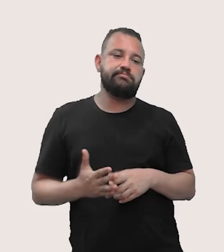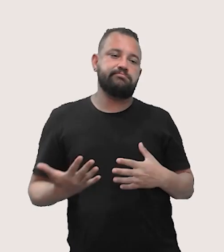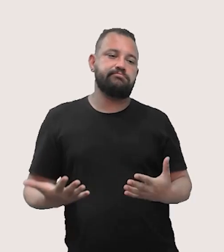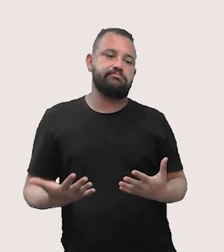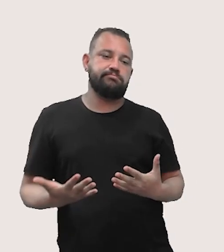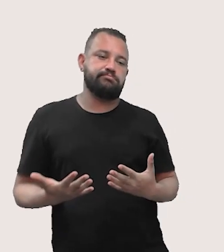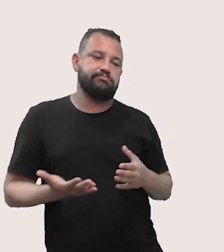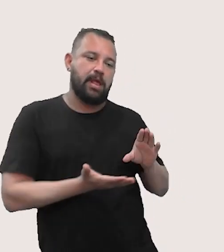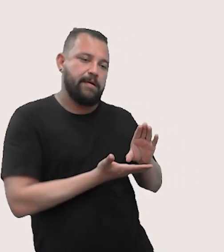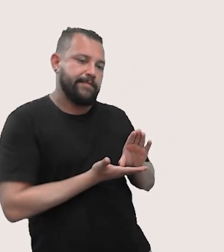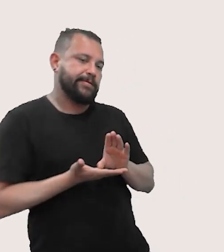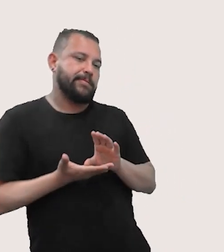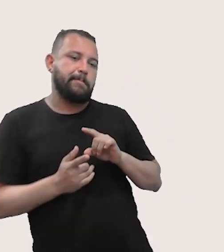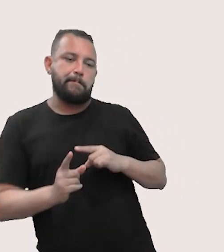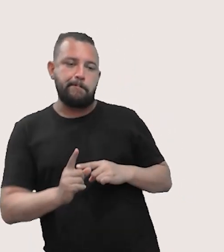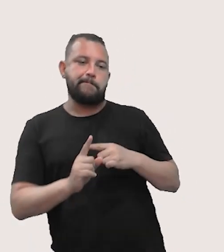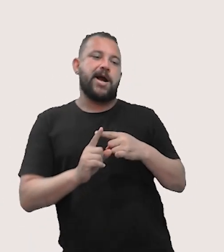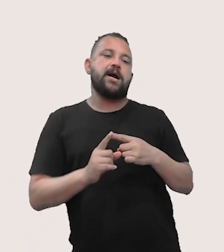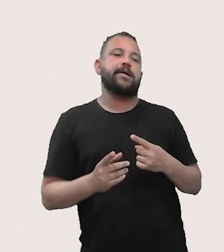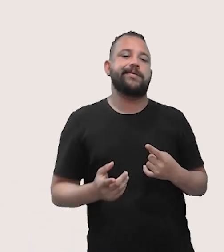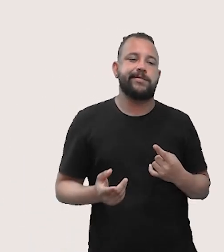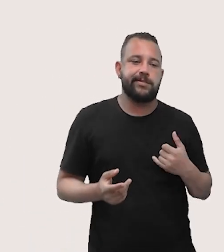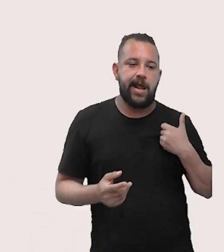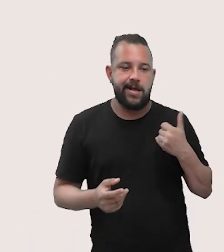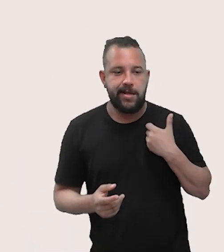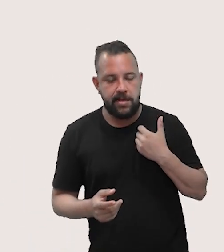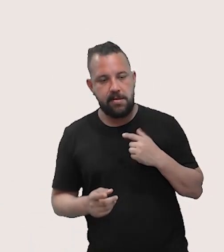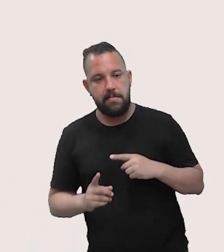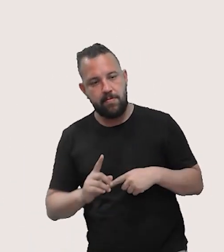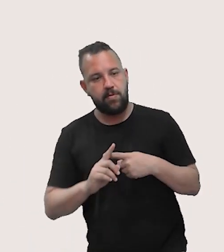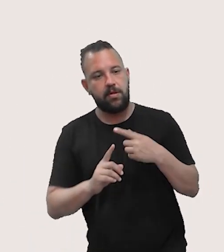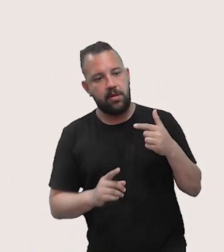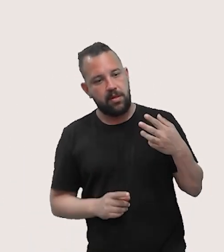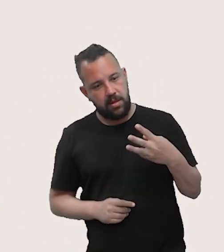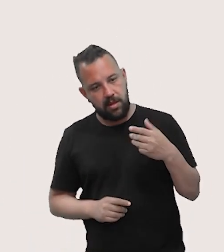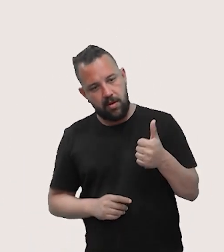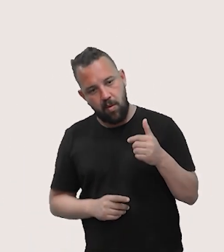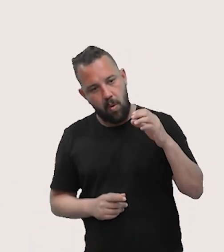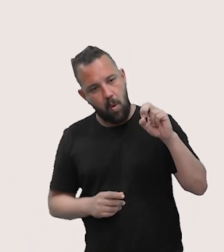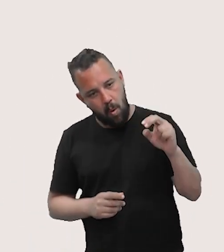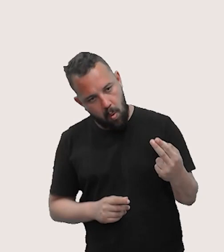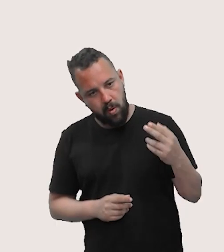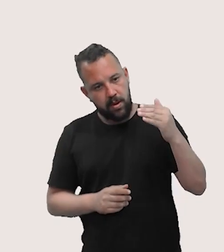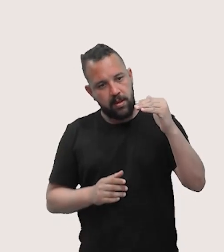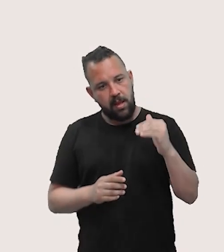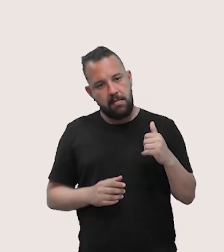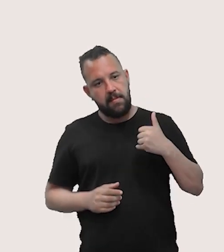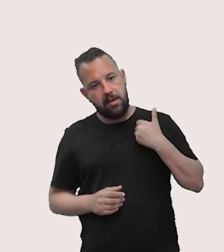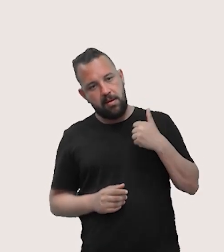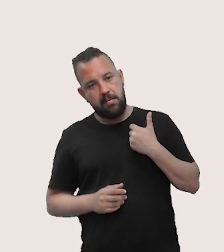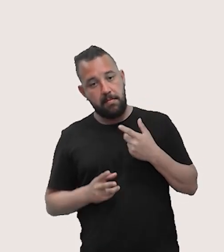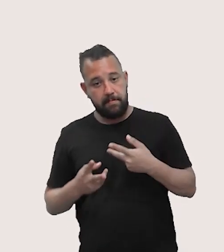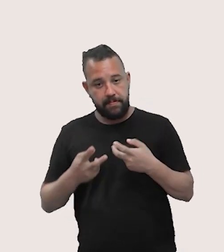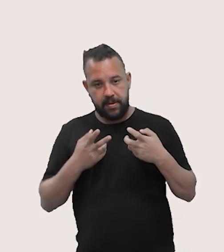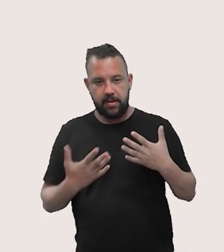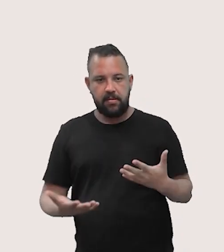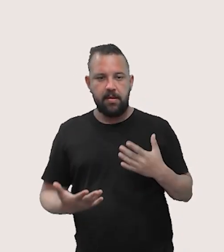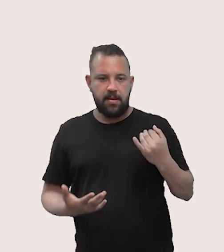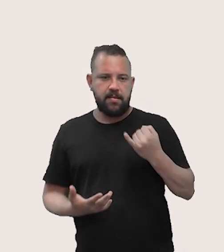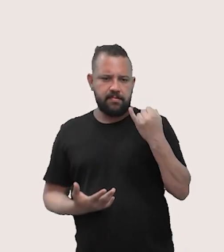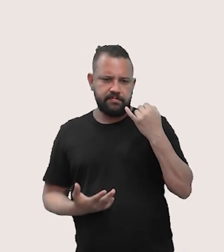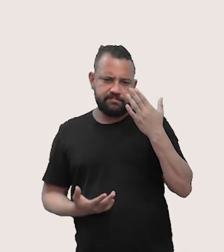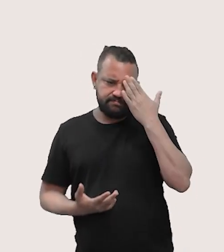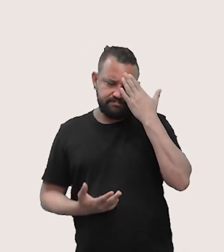nas mulheres com idade maior do que 31 anos ou na idade menor do que 31 anos, percebe? Que é importante a gente entender